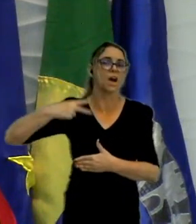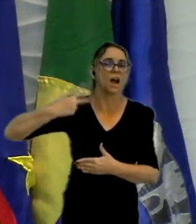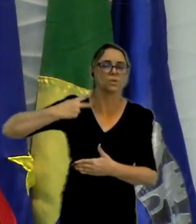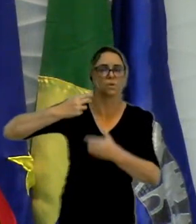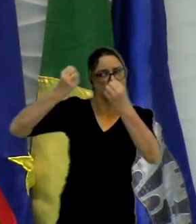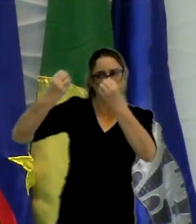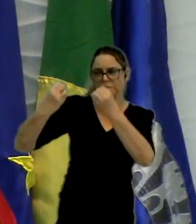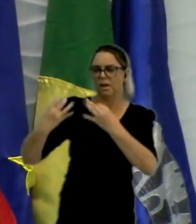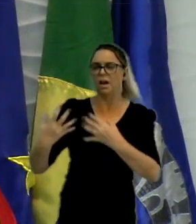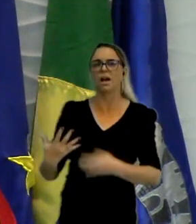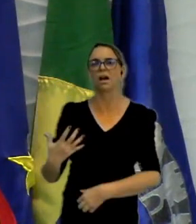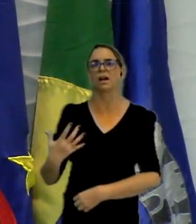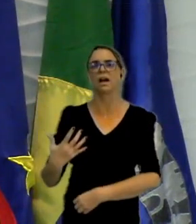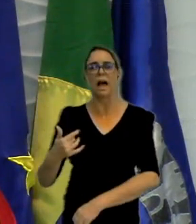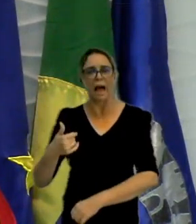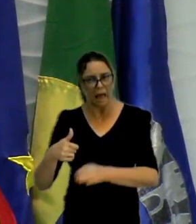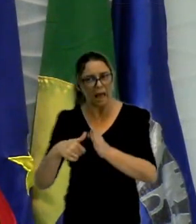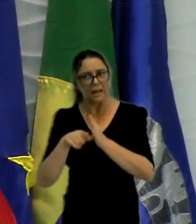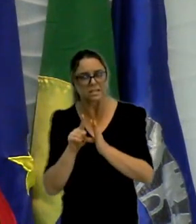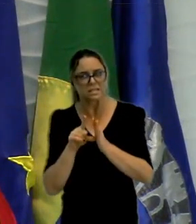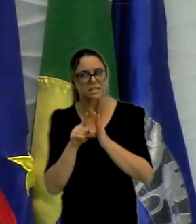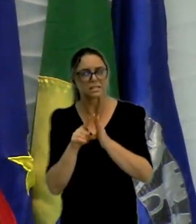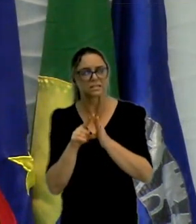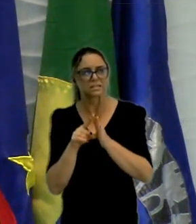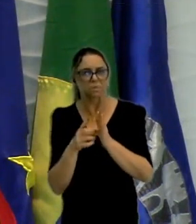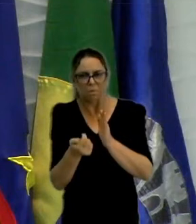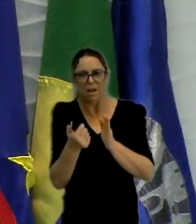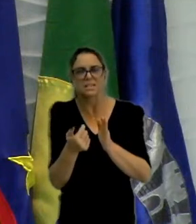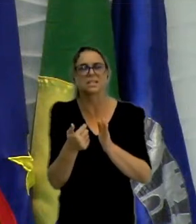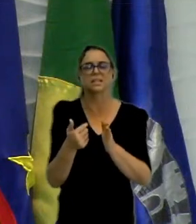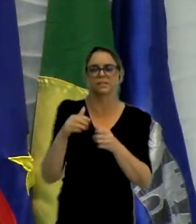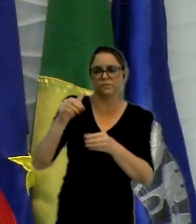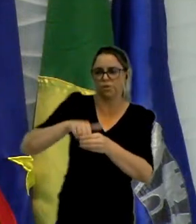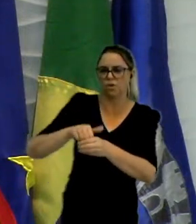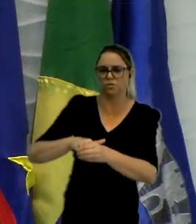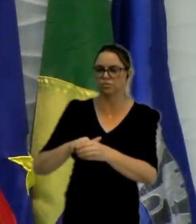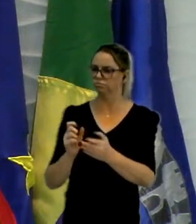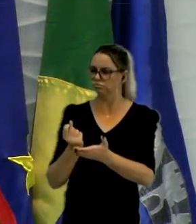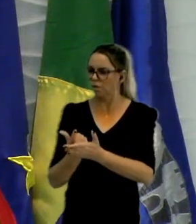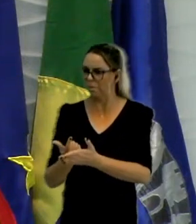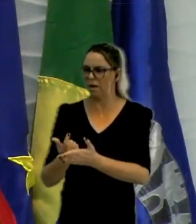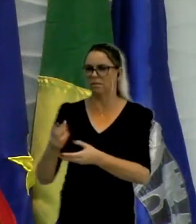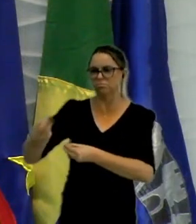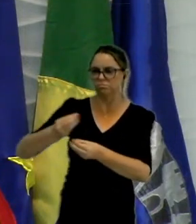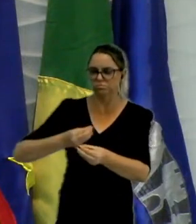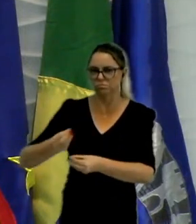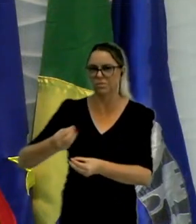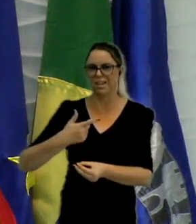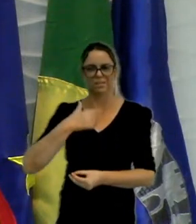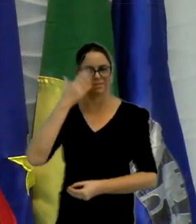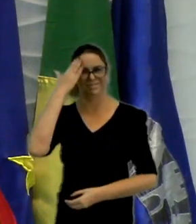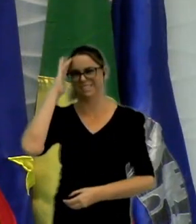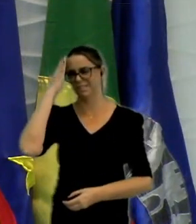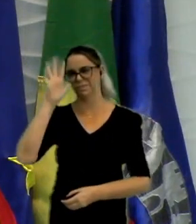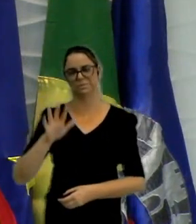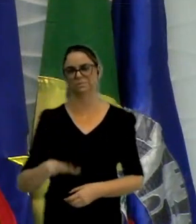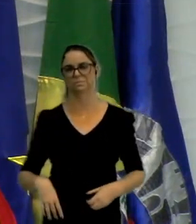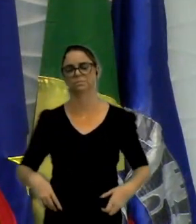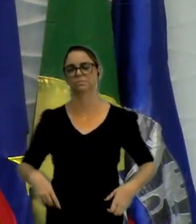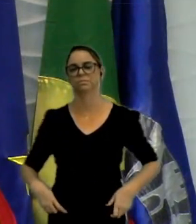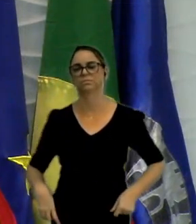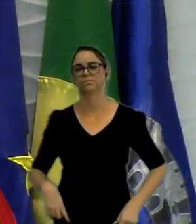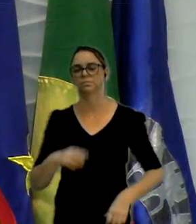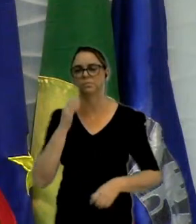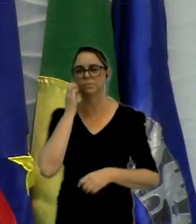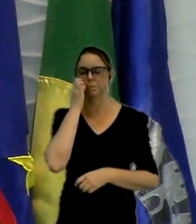está fazendo isso em véspera de eleição, que é compra de voto. Eu não entendo. Um vereador que